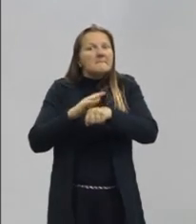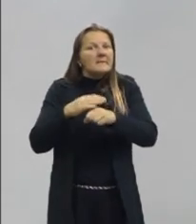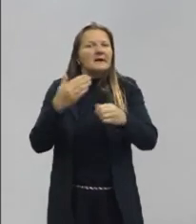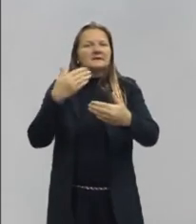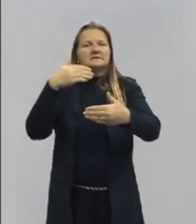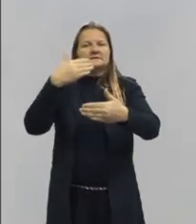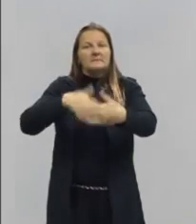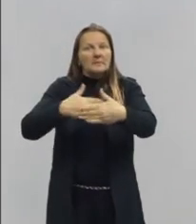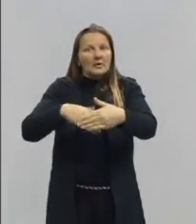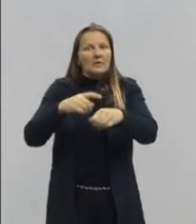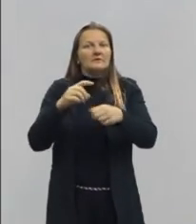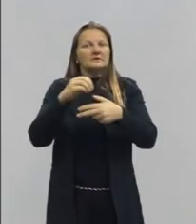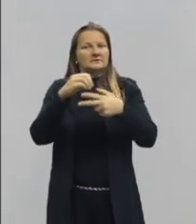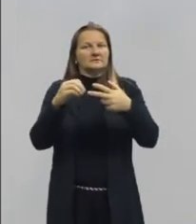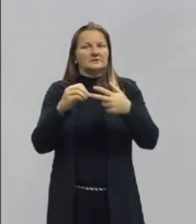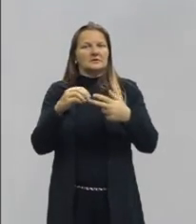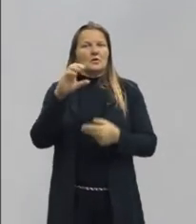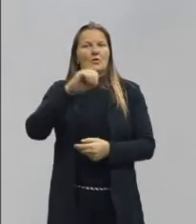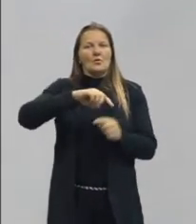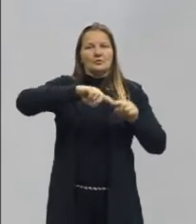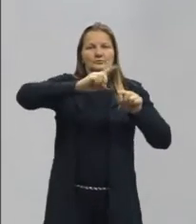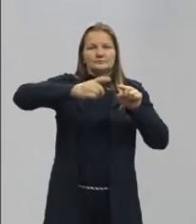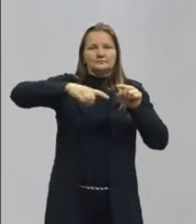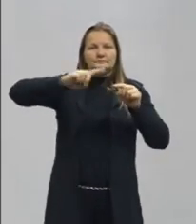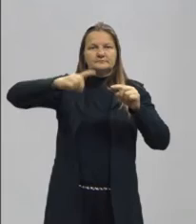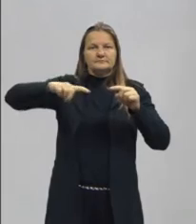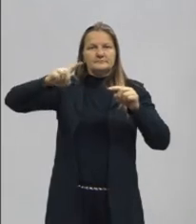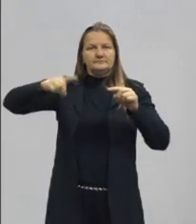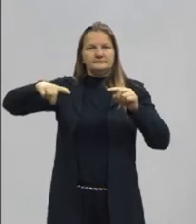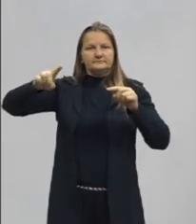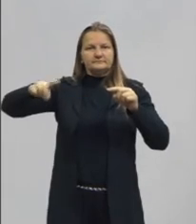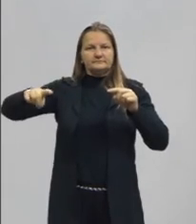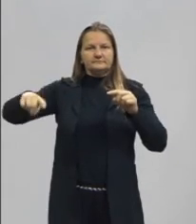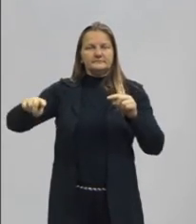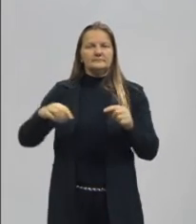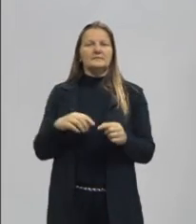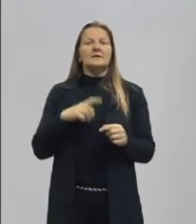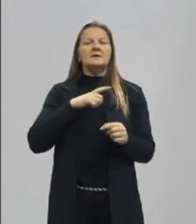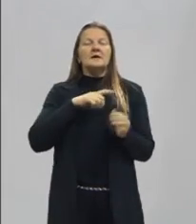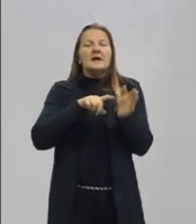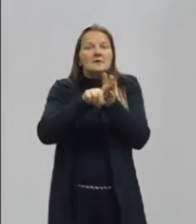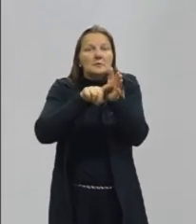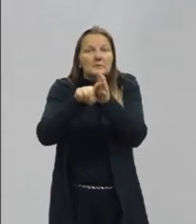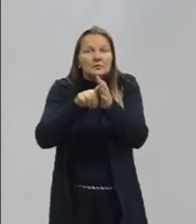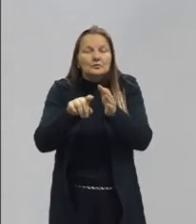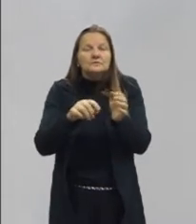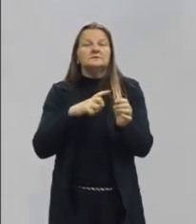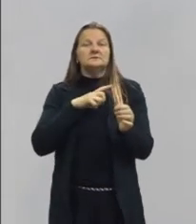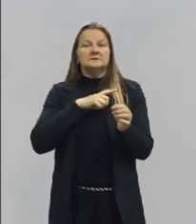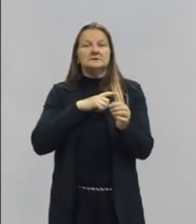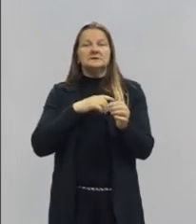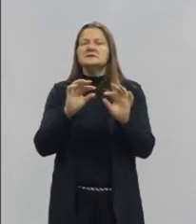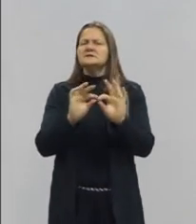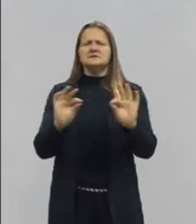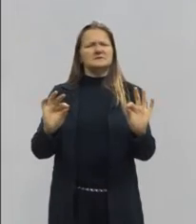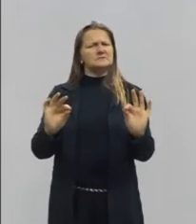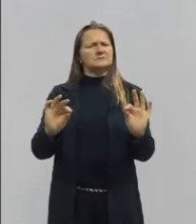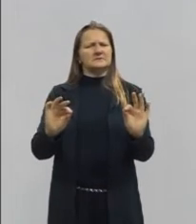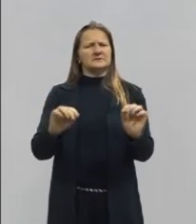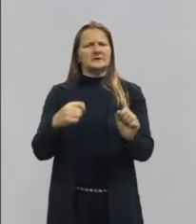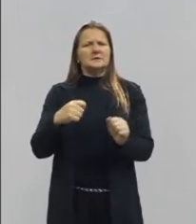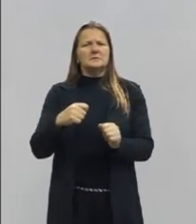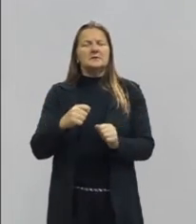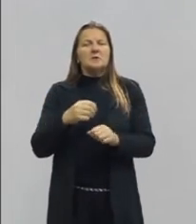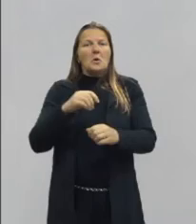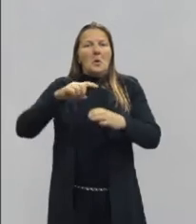maior frequência no Enem e a maioria das questões de ondulatória elas são consideradas simples né Elas